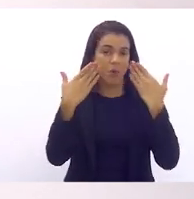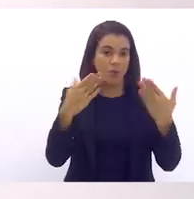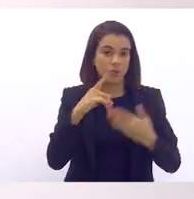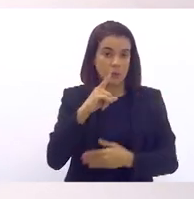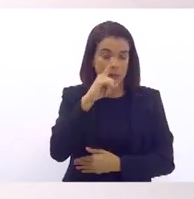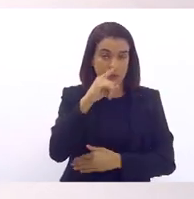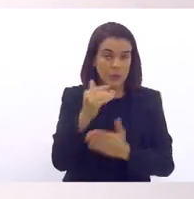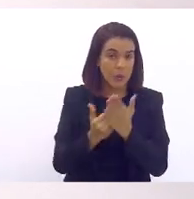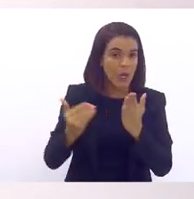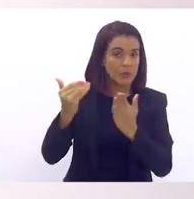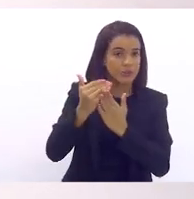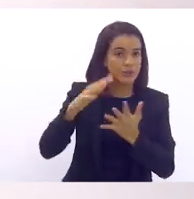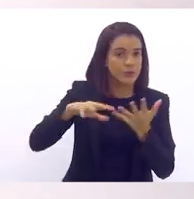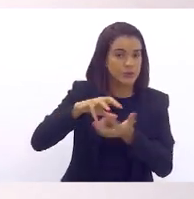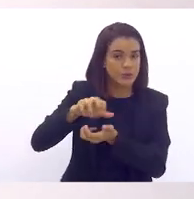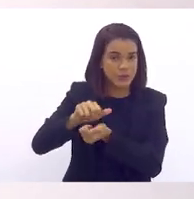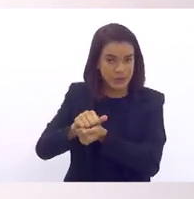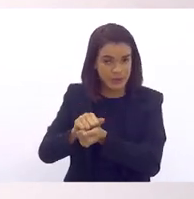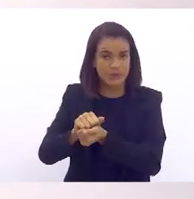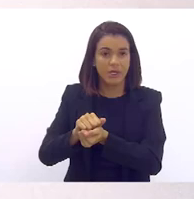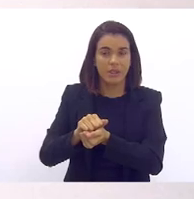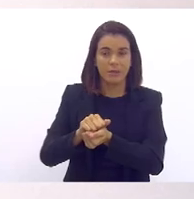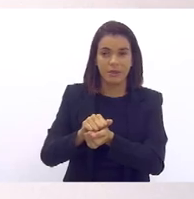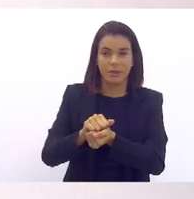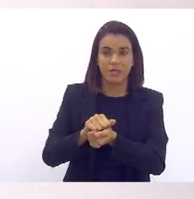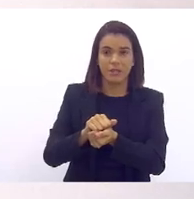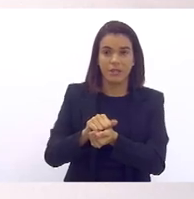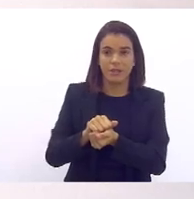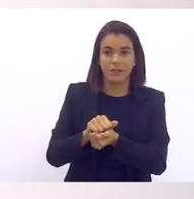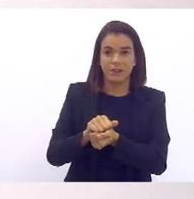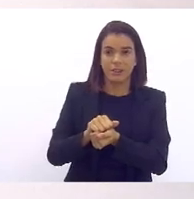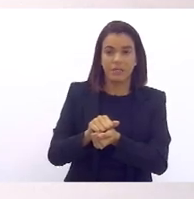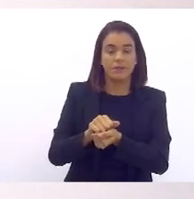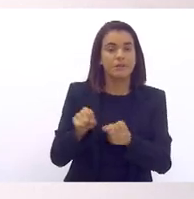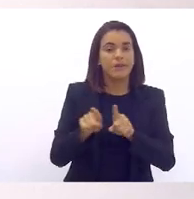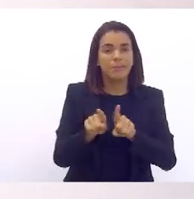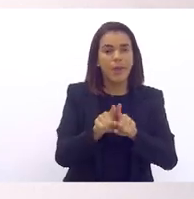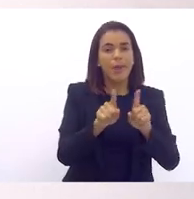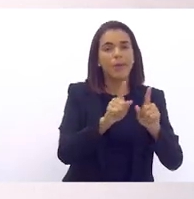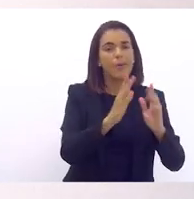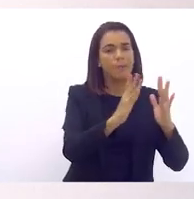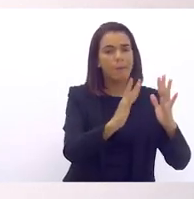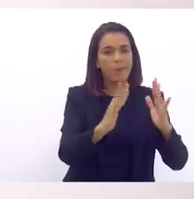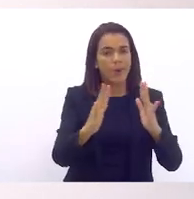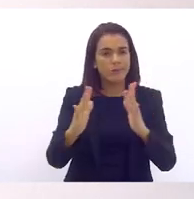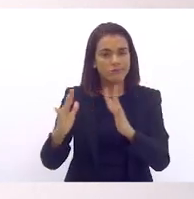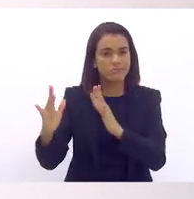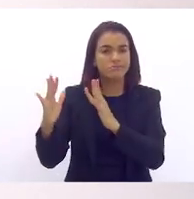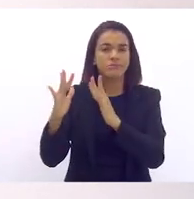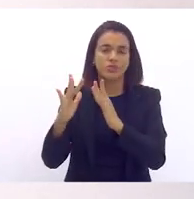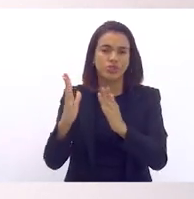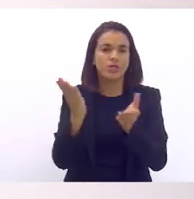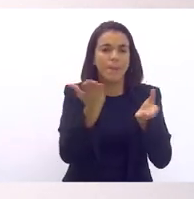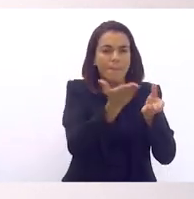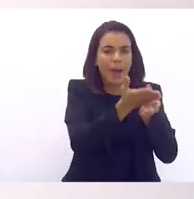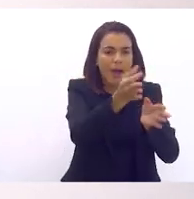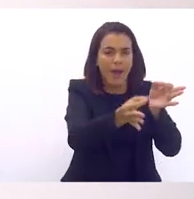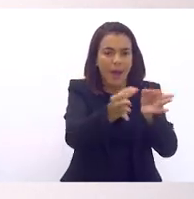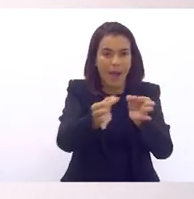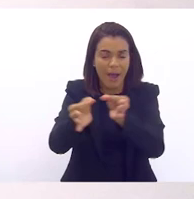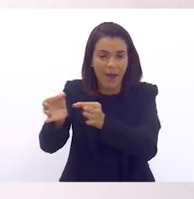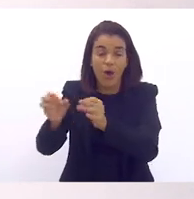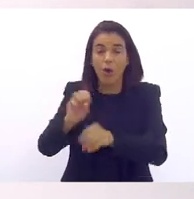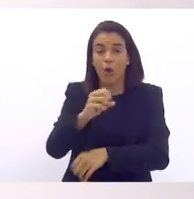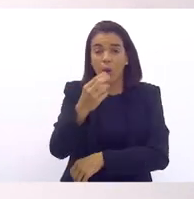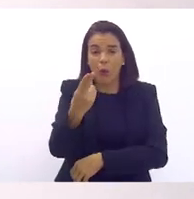altíssimo de sustentabilidade eh processo já se Anunci pela via da judicialização ou